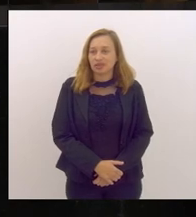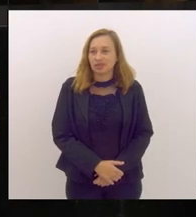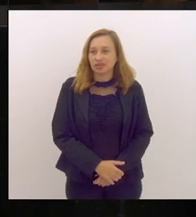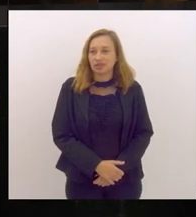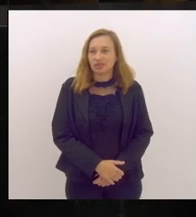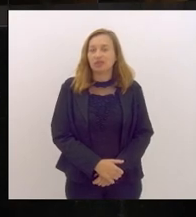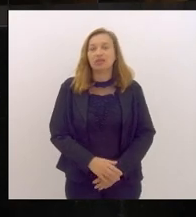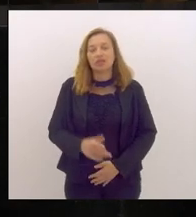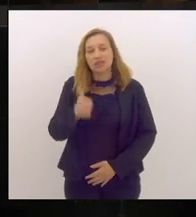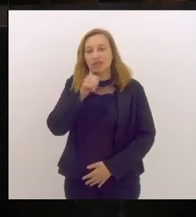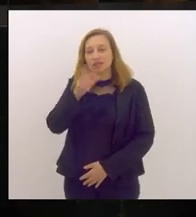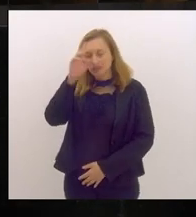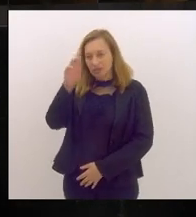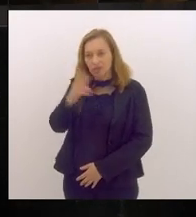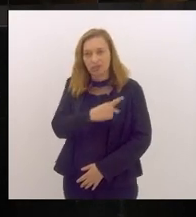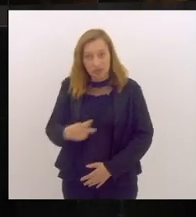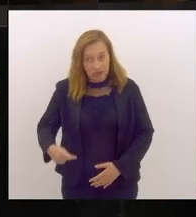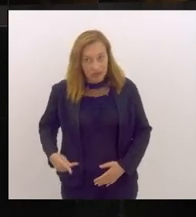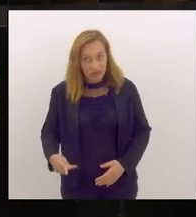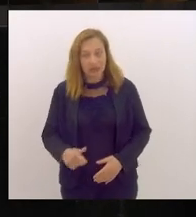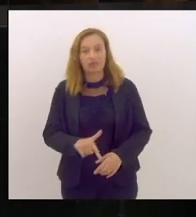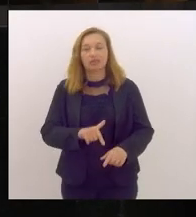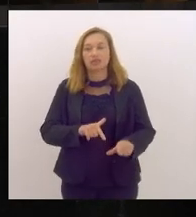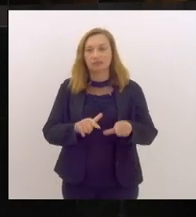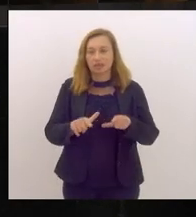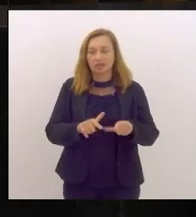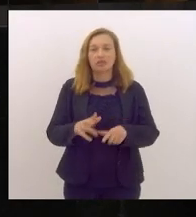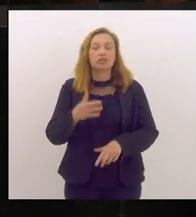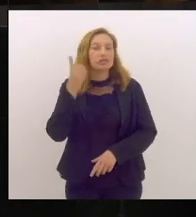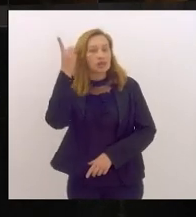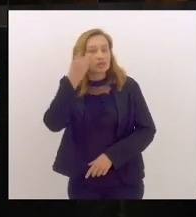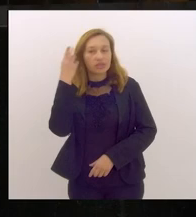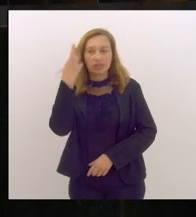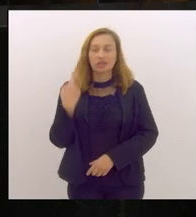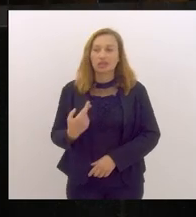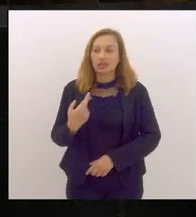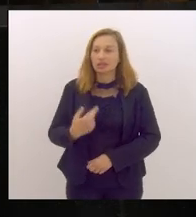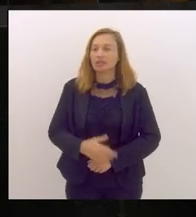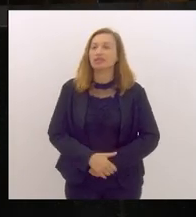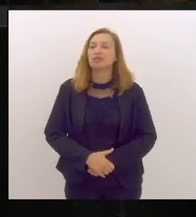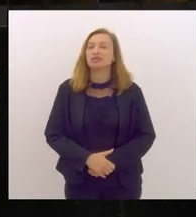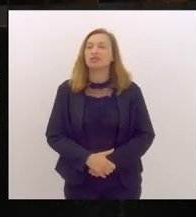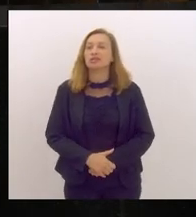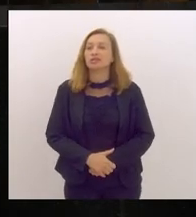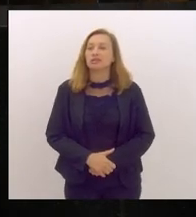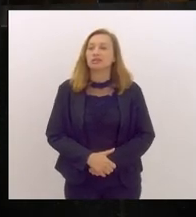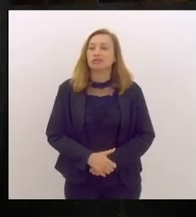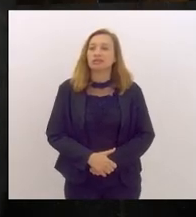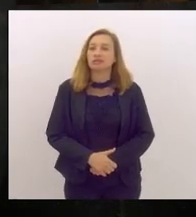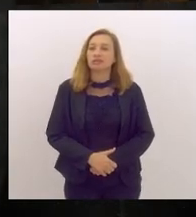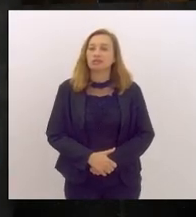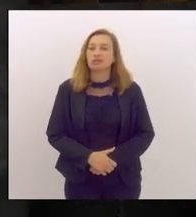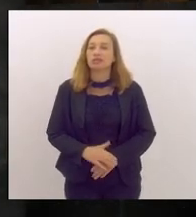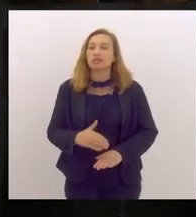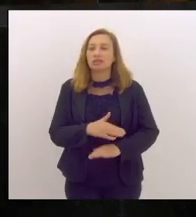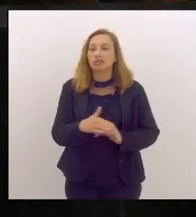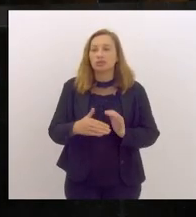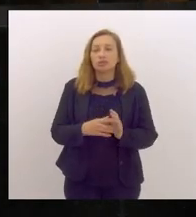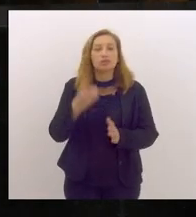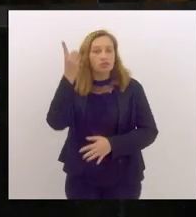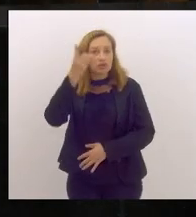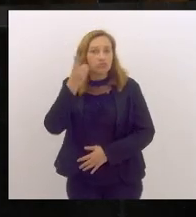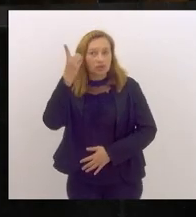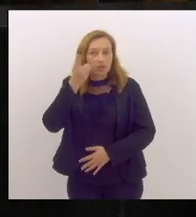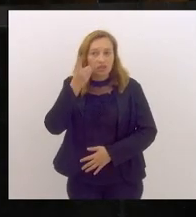Senhora Presidente, em exercício, deputada Renata Souza, senhoras e senhores deputados